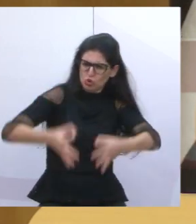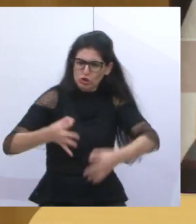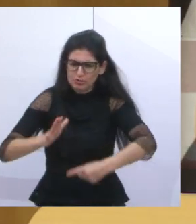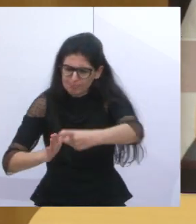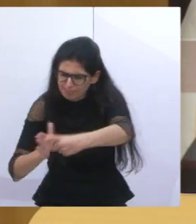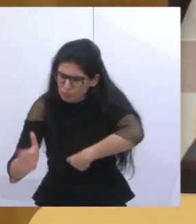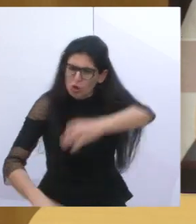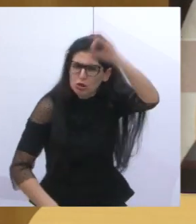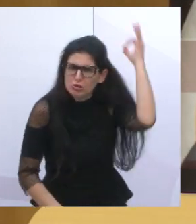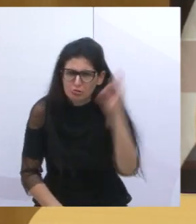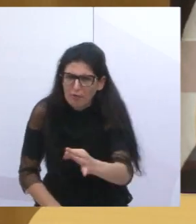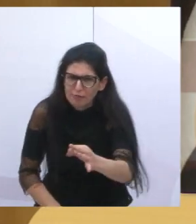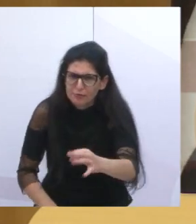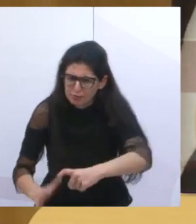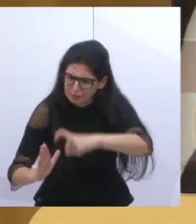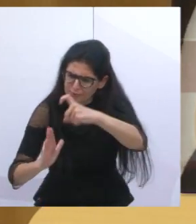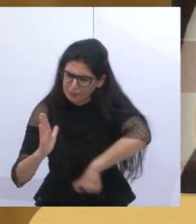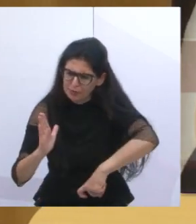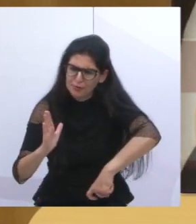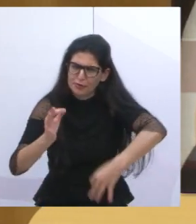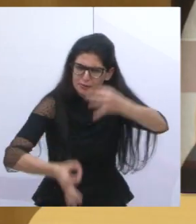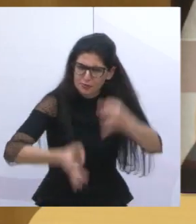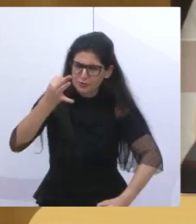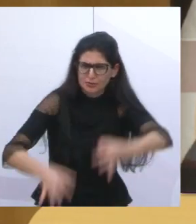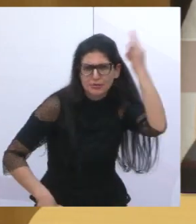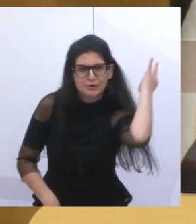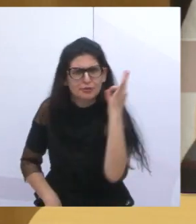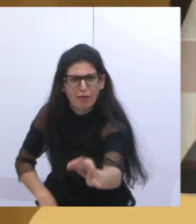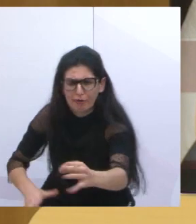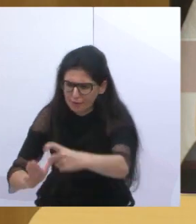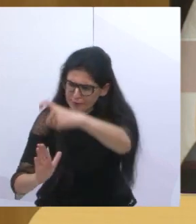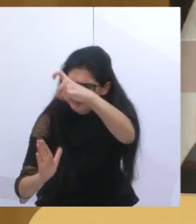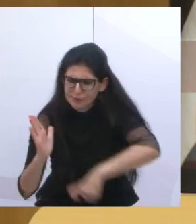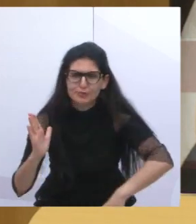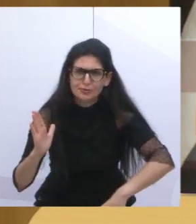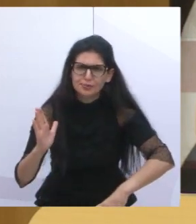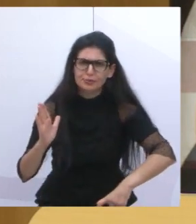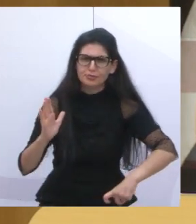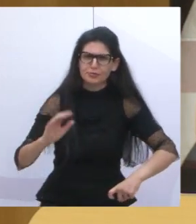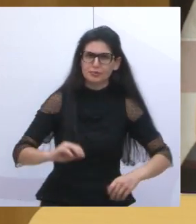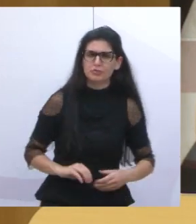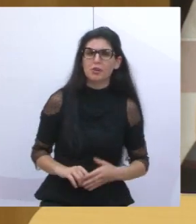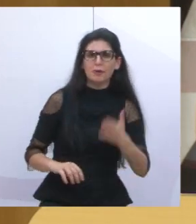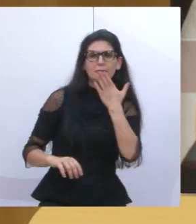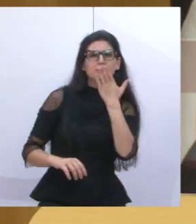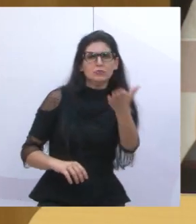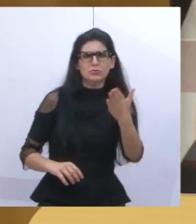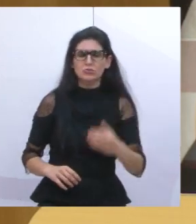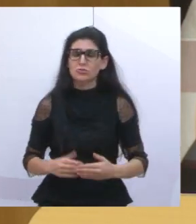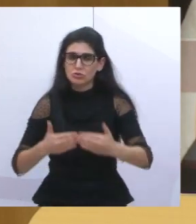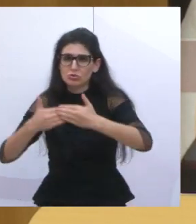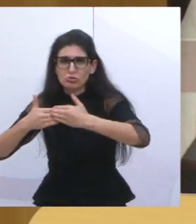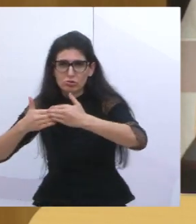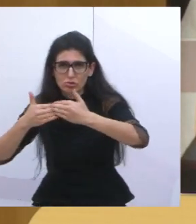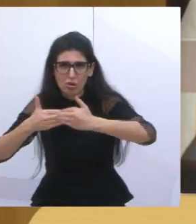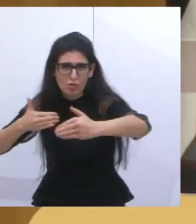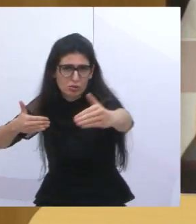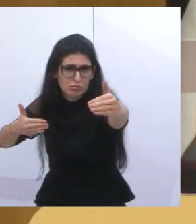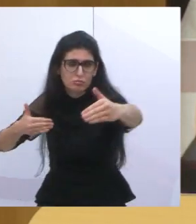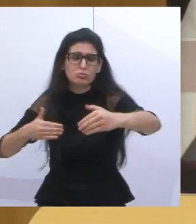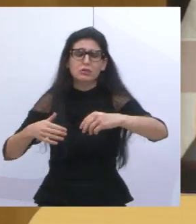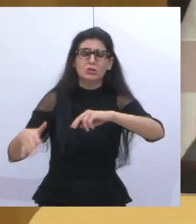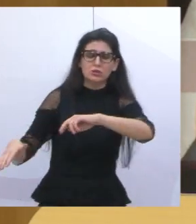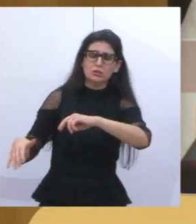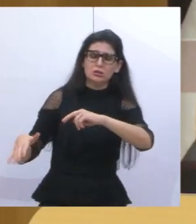aos vereadores muita atenção. E quero encaminhar aqui um pedido de adiamento de 2 sessões para que a